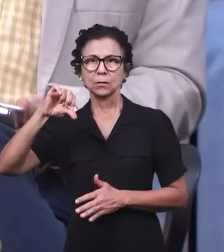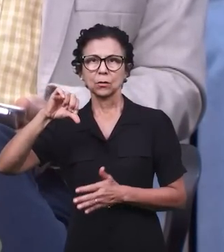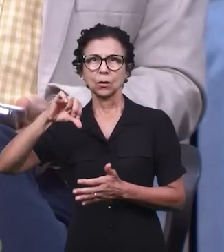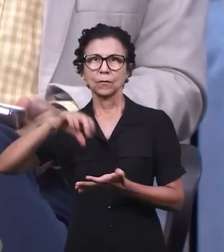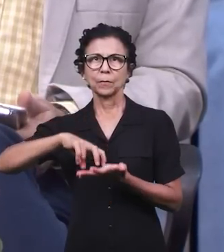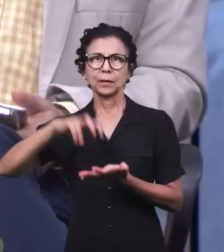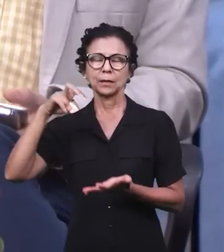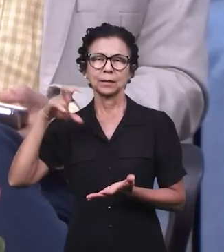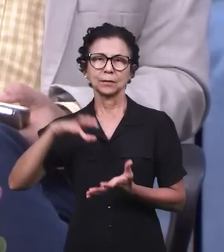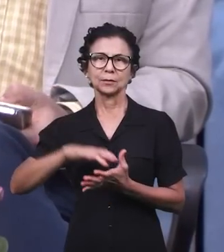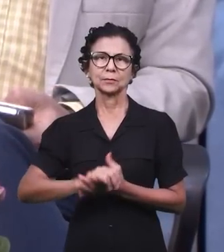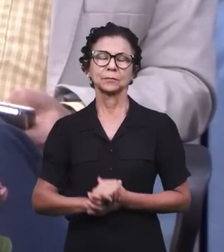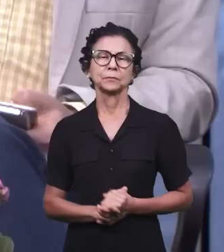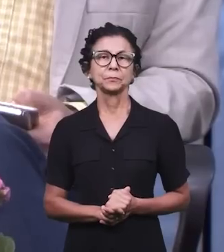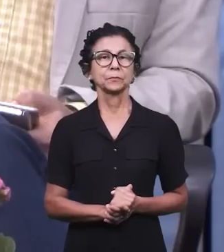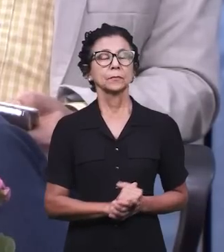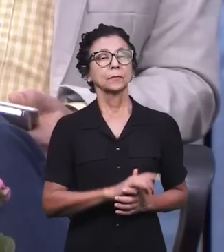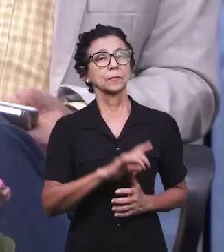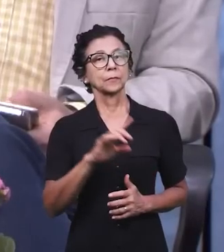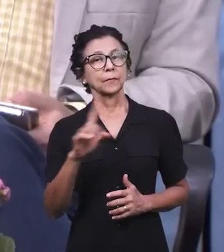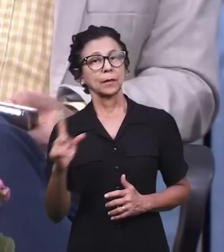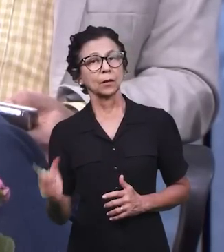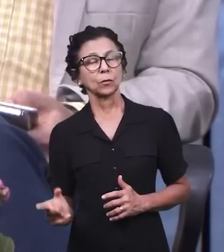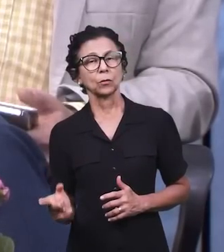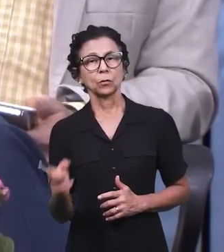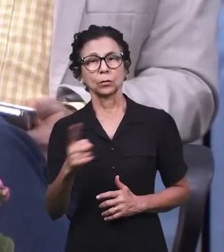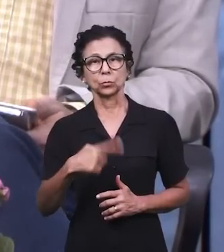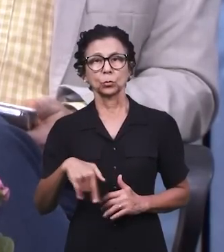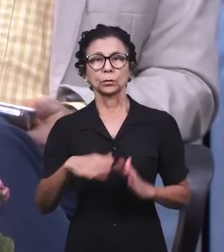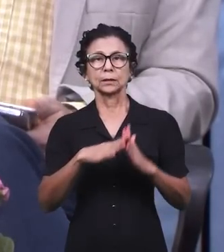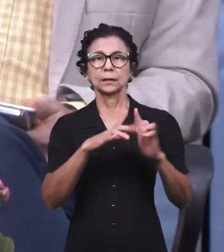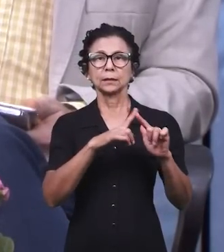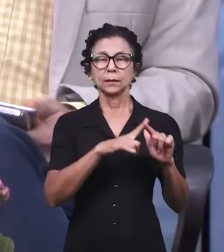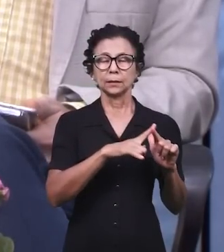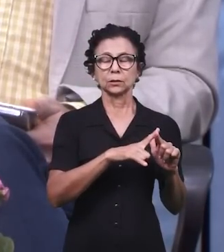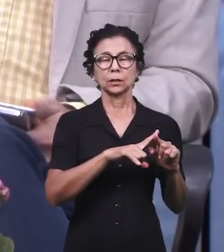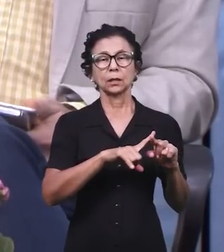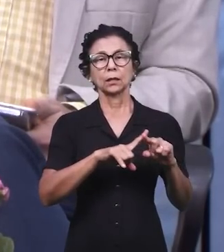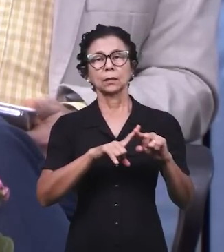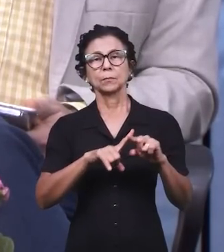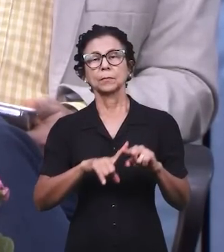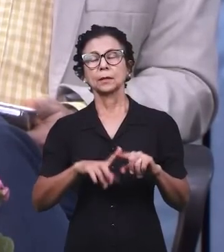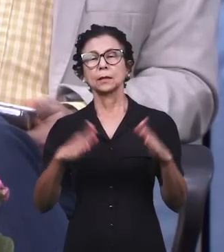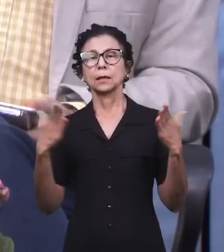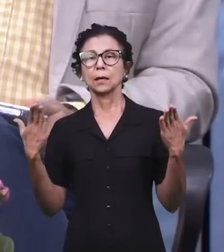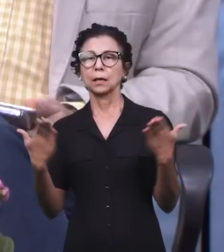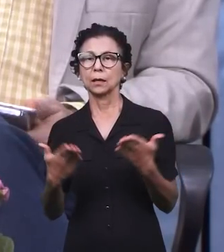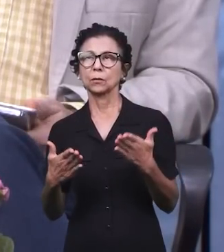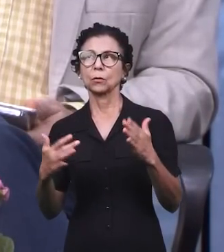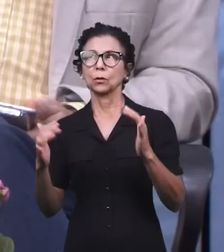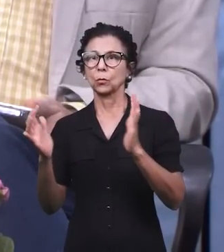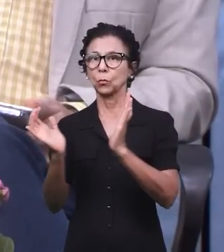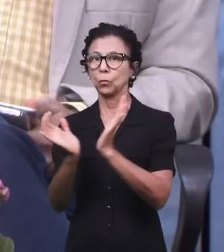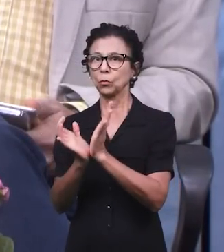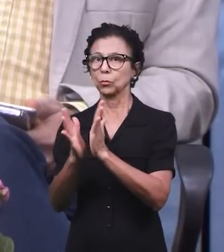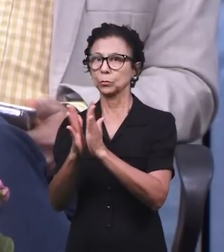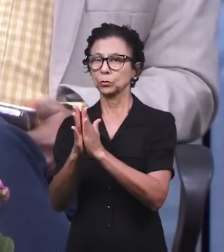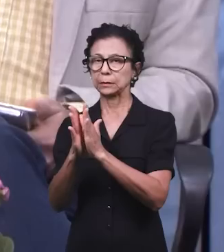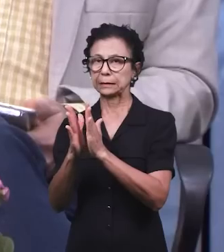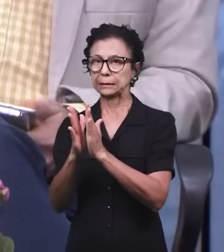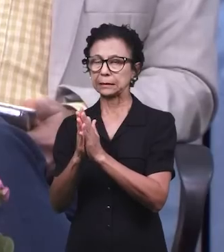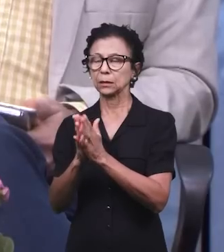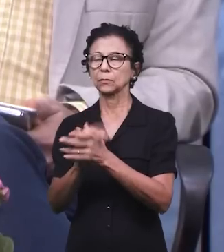até meio-dia. Então, vai na medida, um grupo de sessão já é um grupo menor, já é um grupo, né, mais maduro,